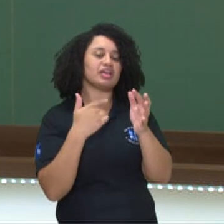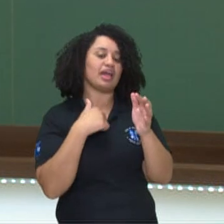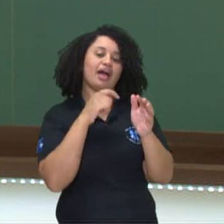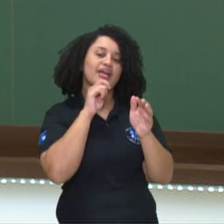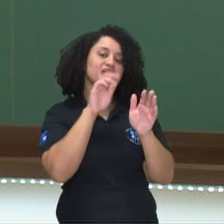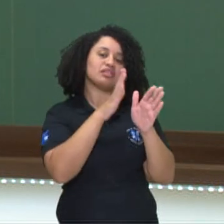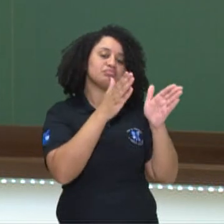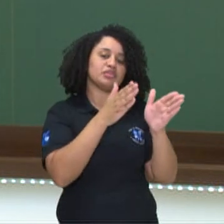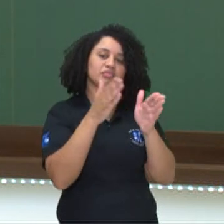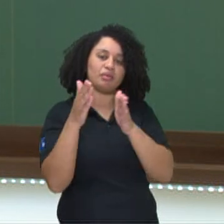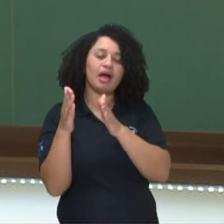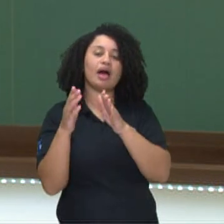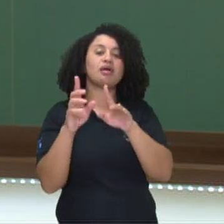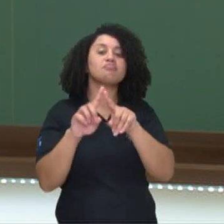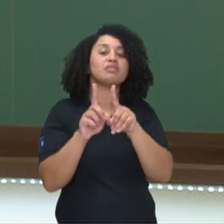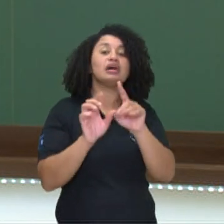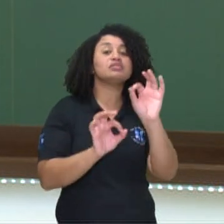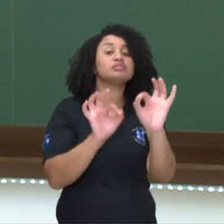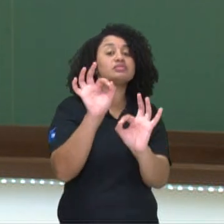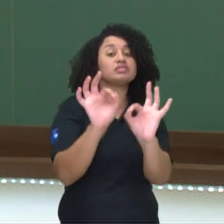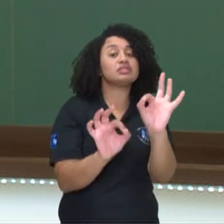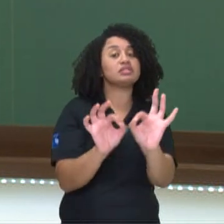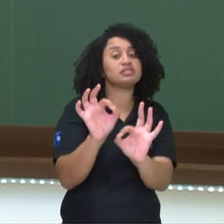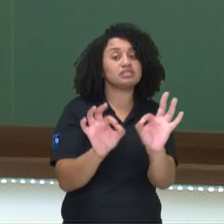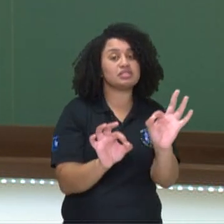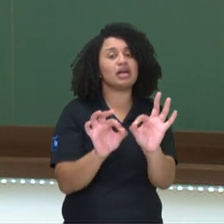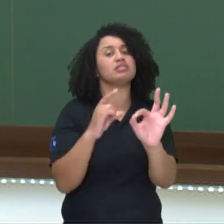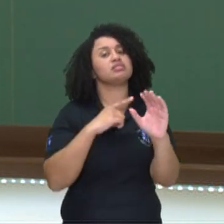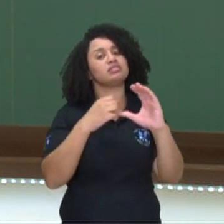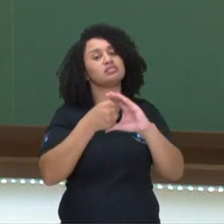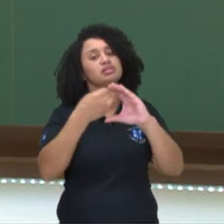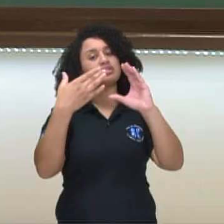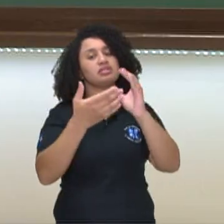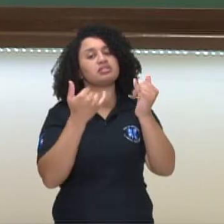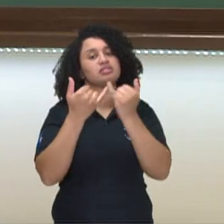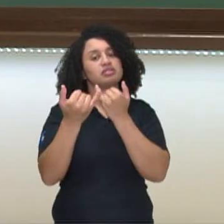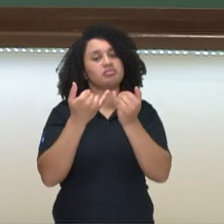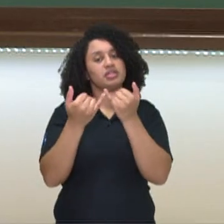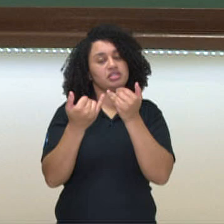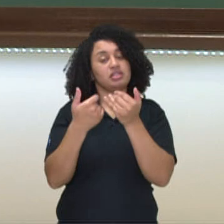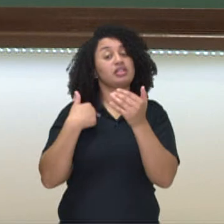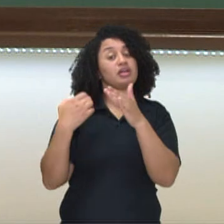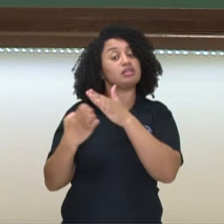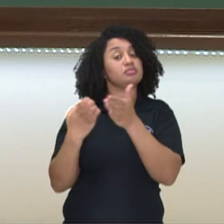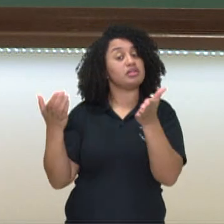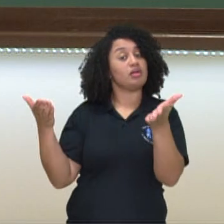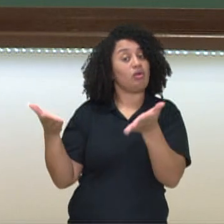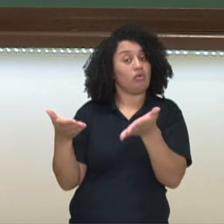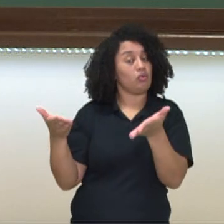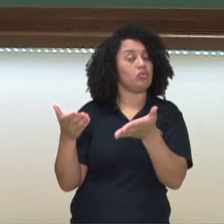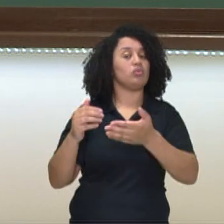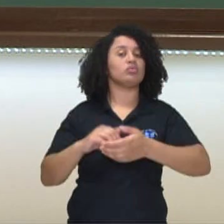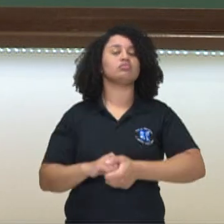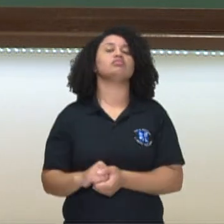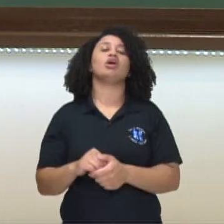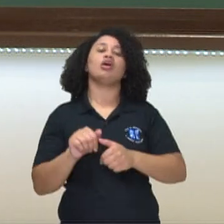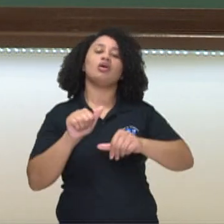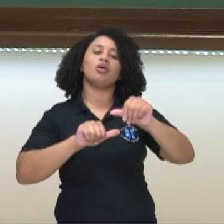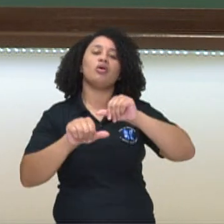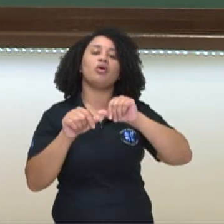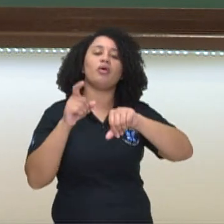ainda, mas já organizado, com características muito parecidas com as nossas indústrias atuais. Mudaram